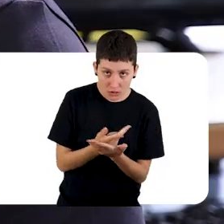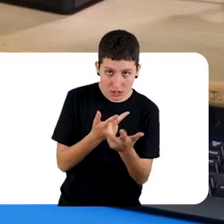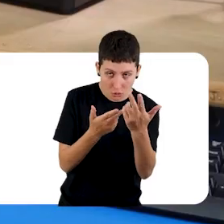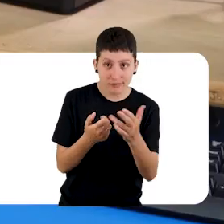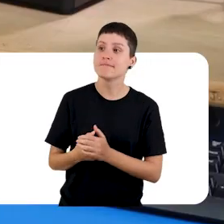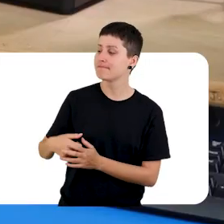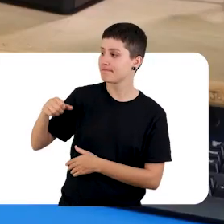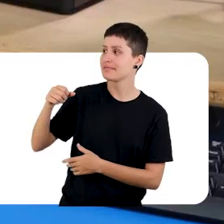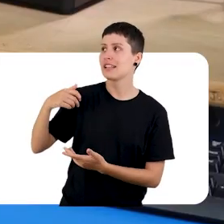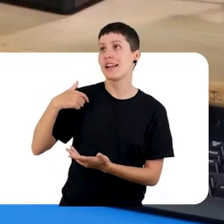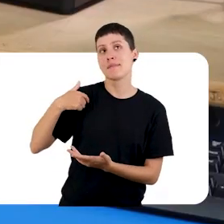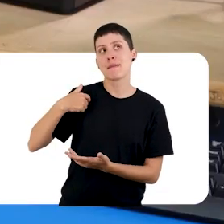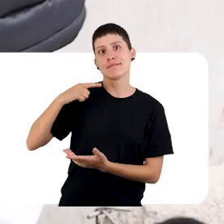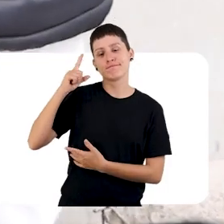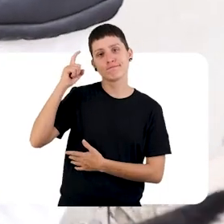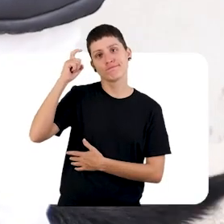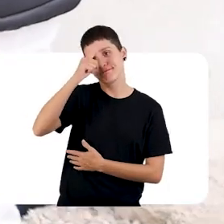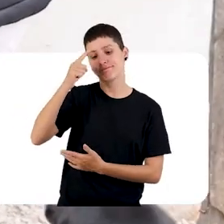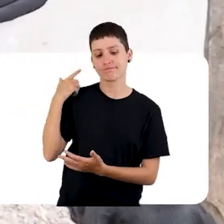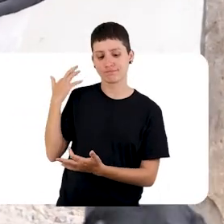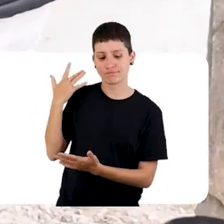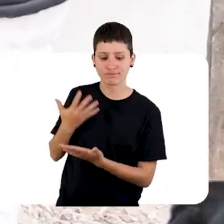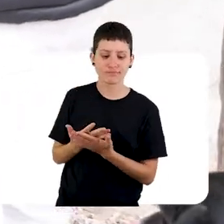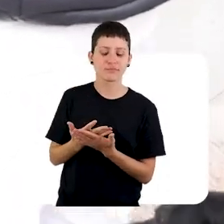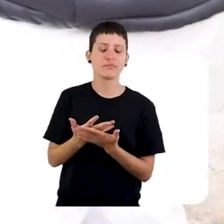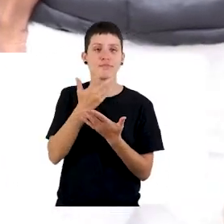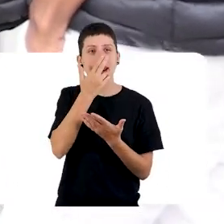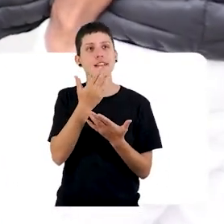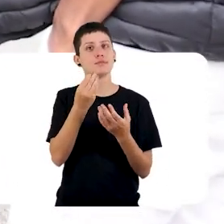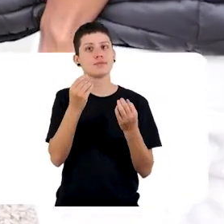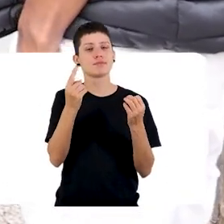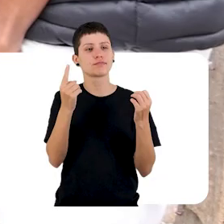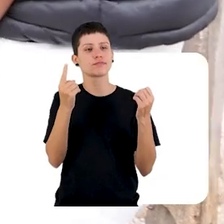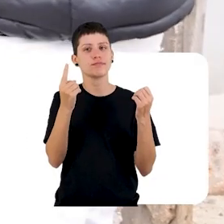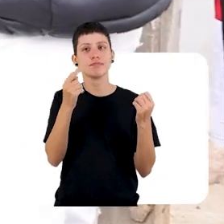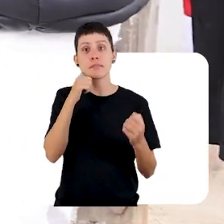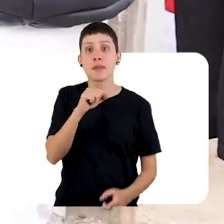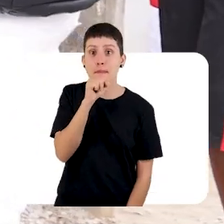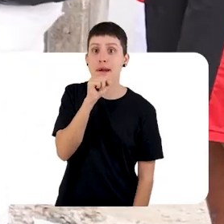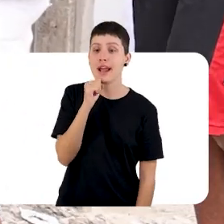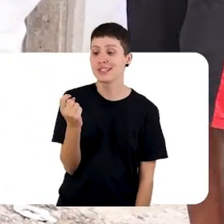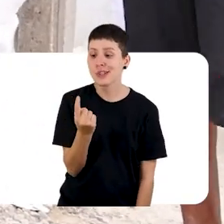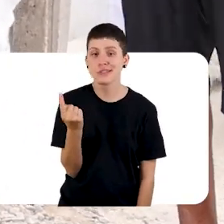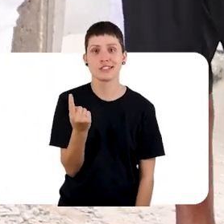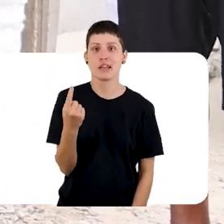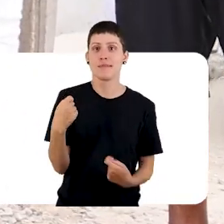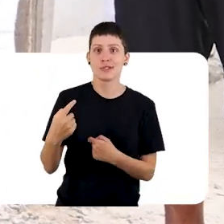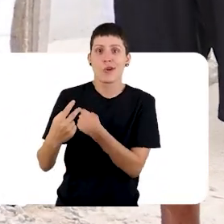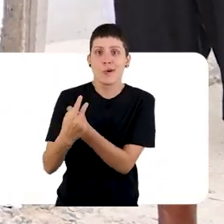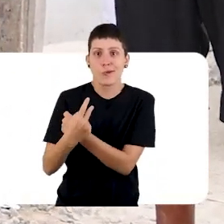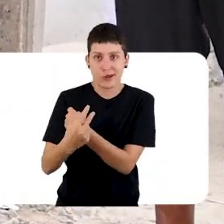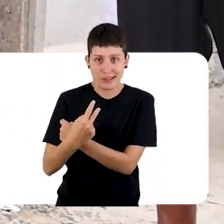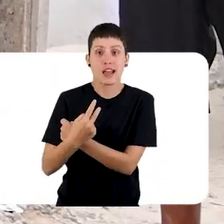você? Sempre foi muito difícil, né? Além dessa dificuldade de uma mãe solo, né? Que teve que